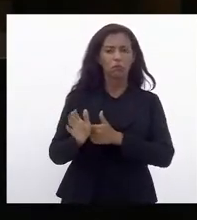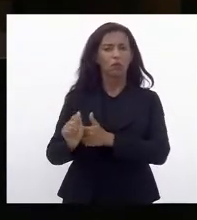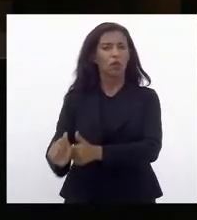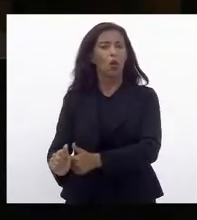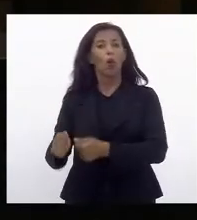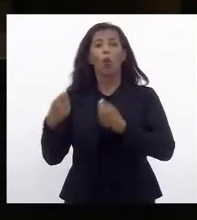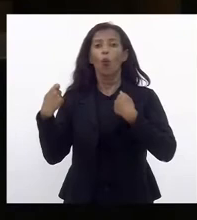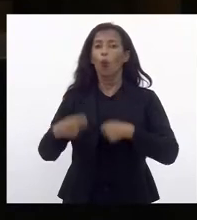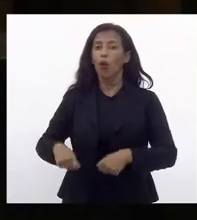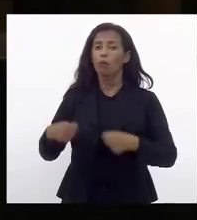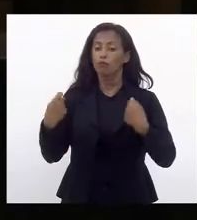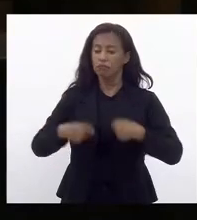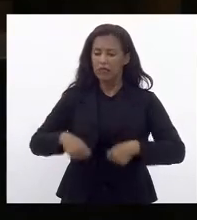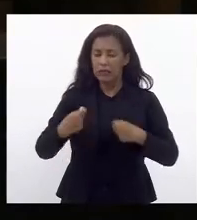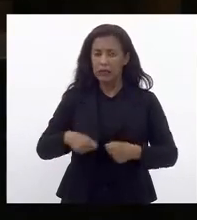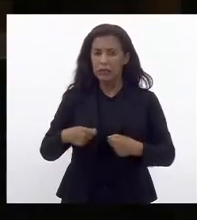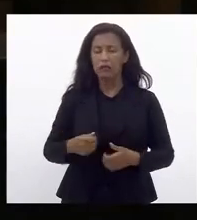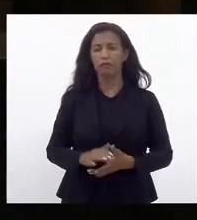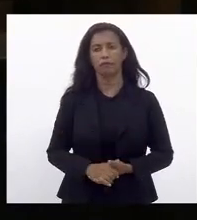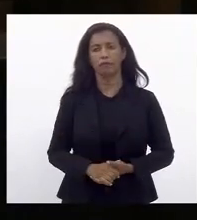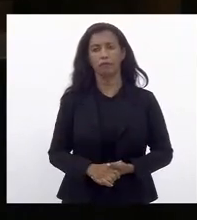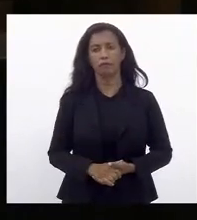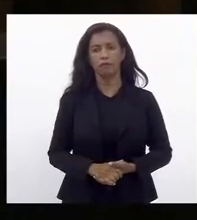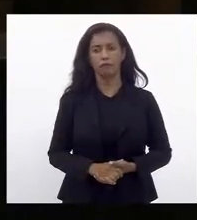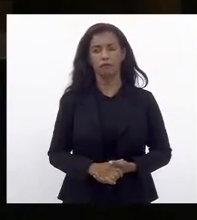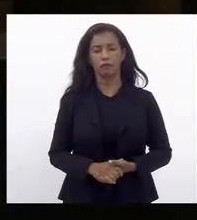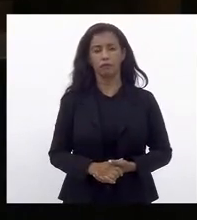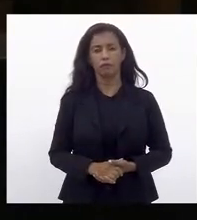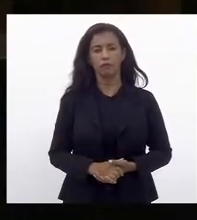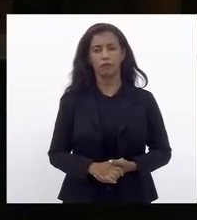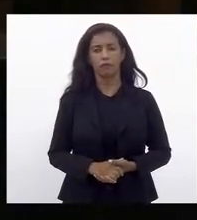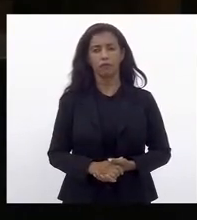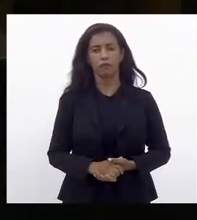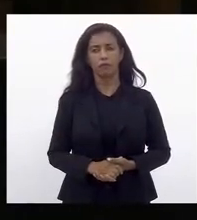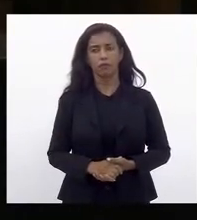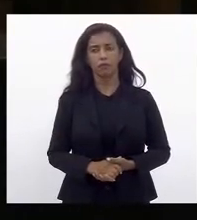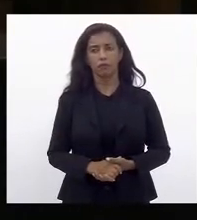quando necessário para ser